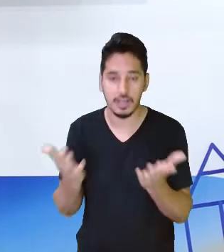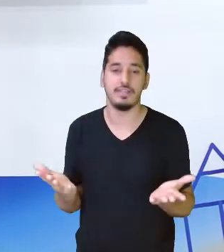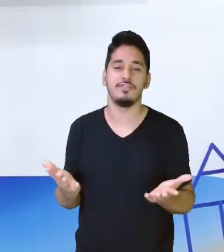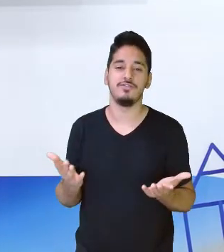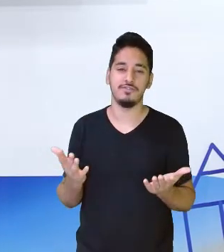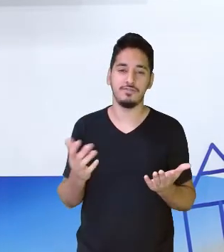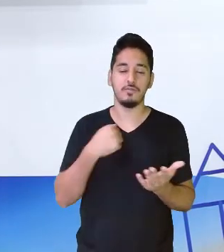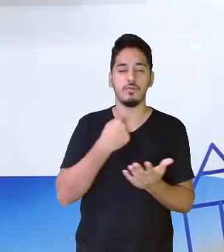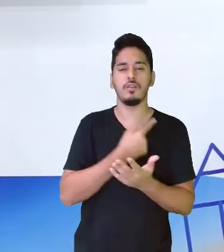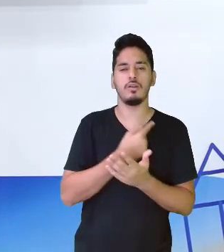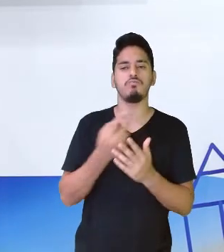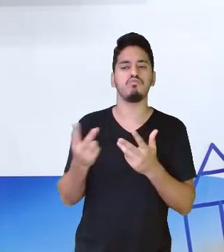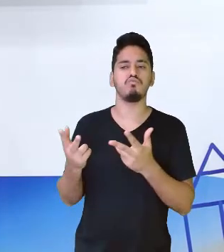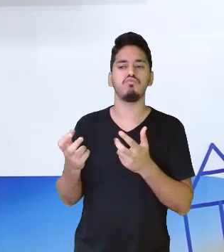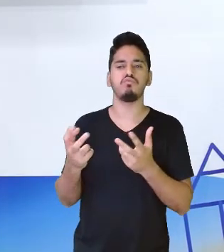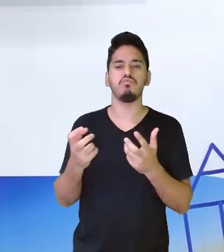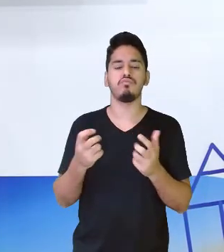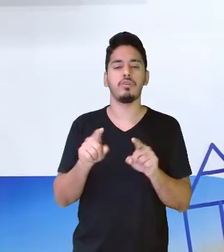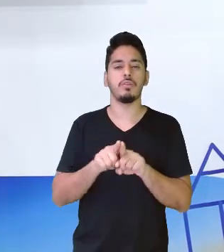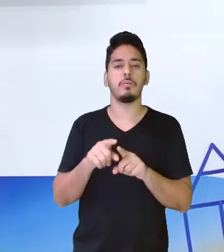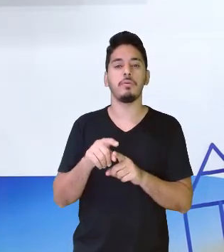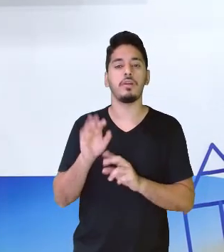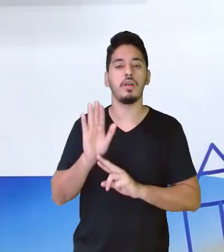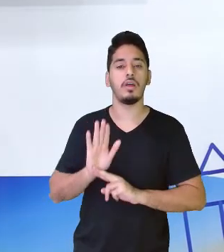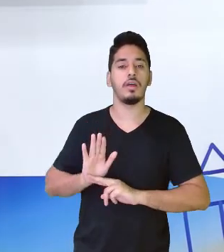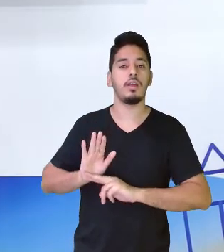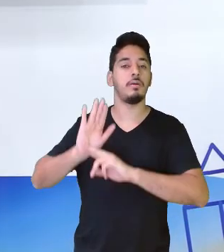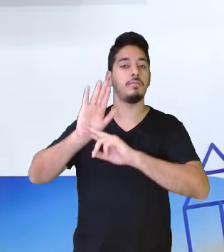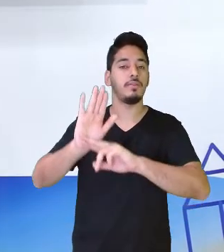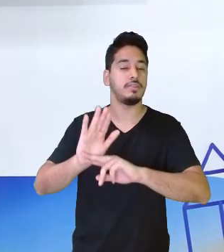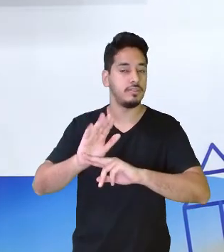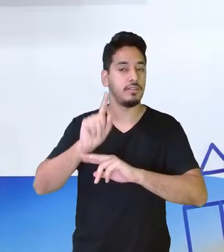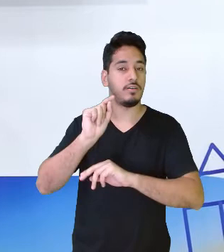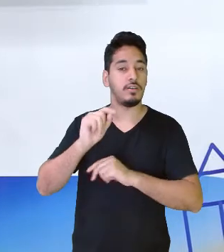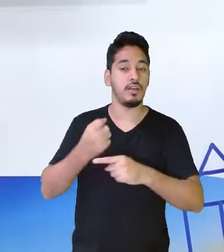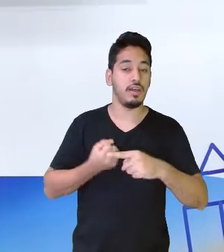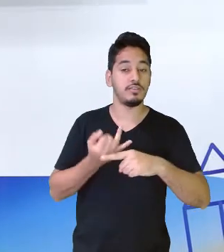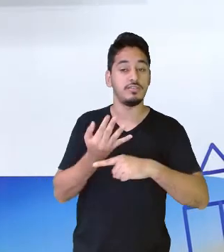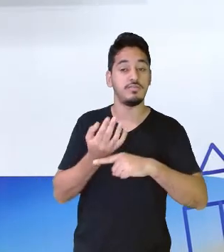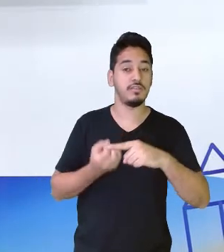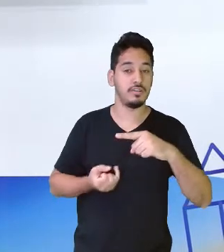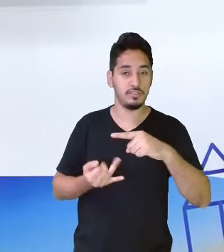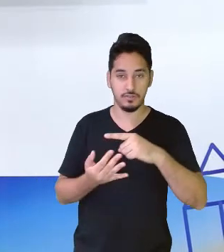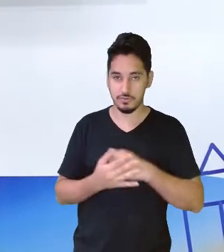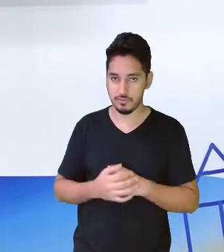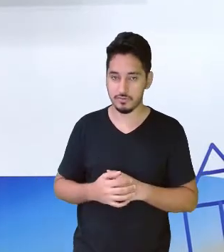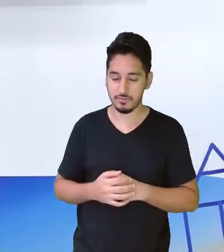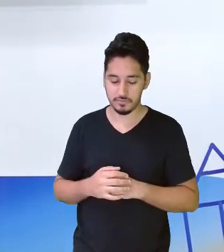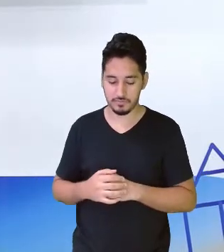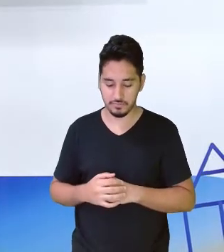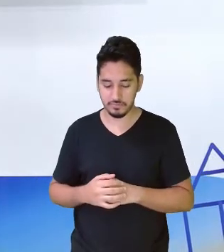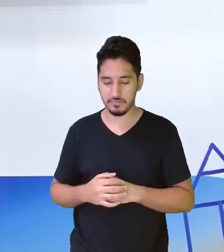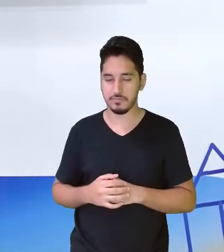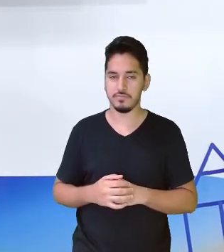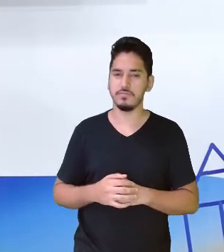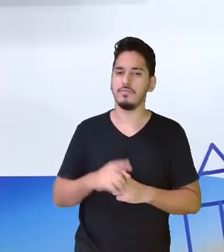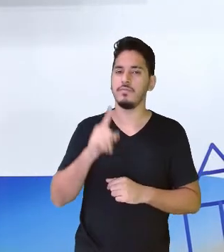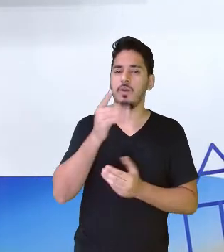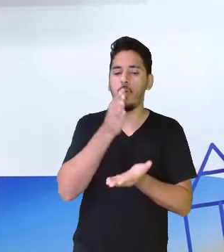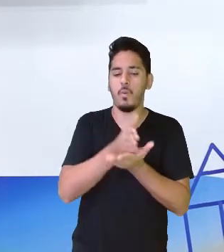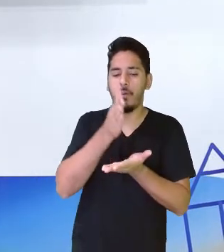gente identificar e representar as frações, beleza? Um